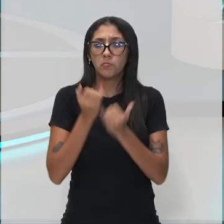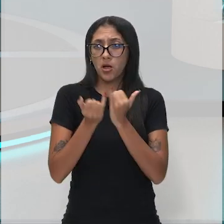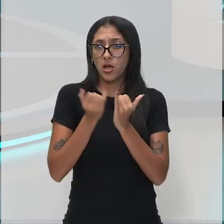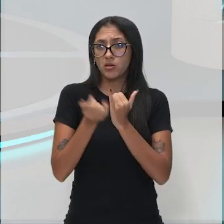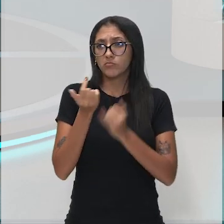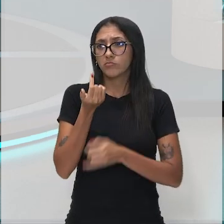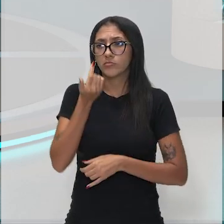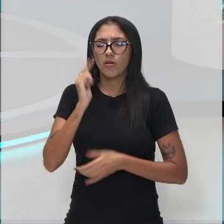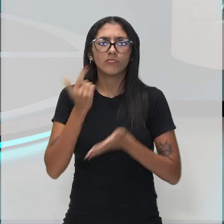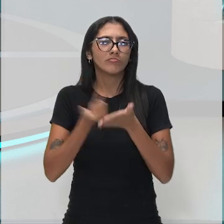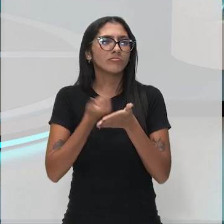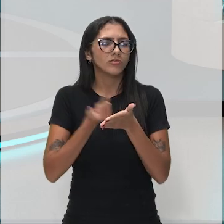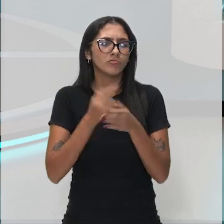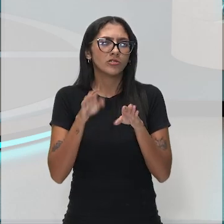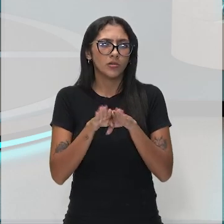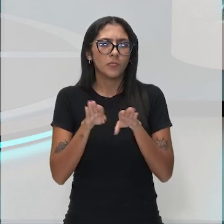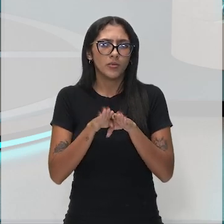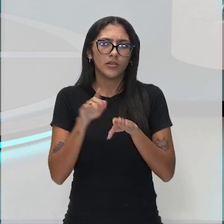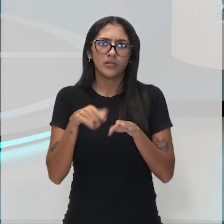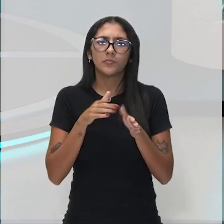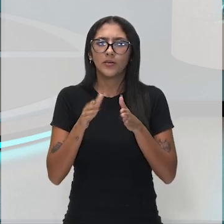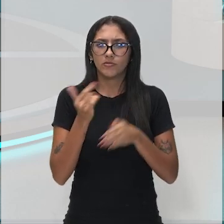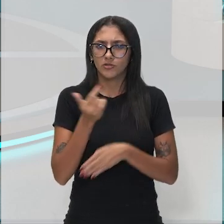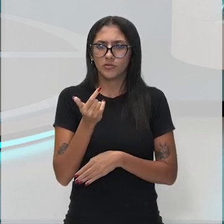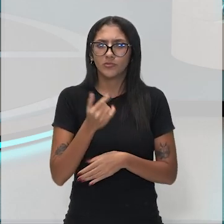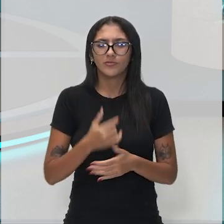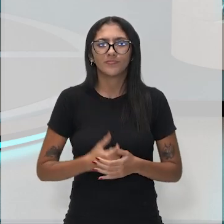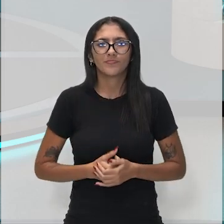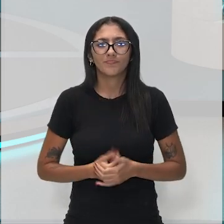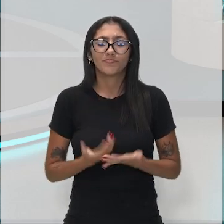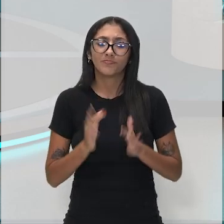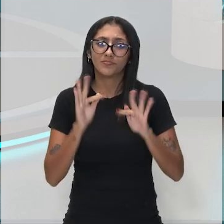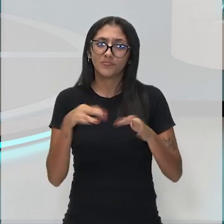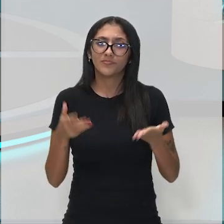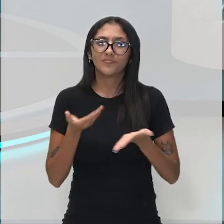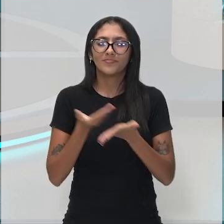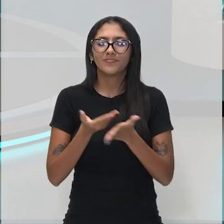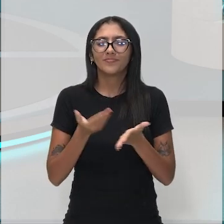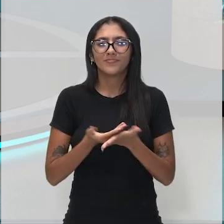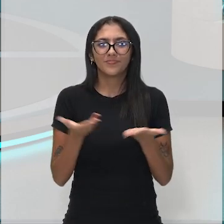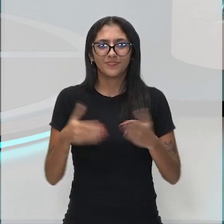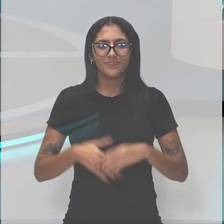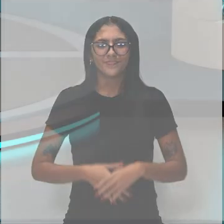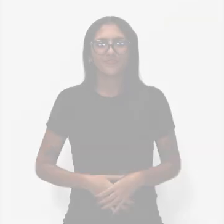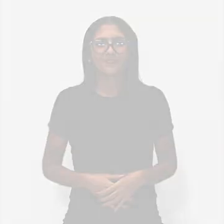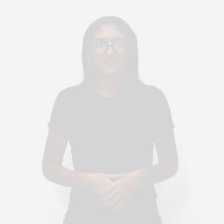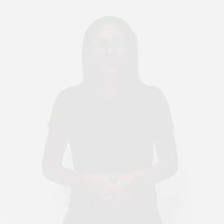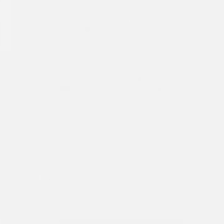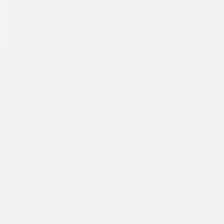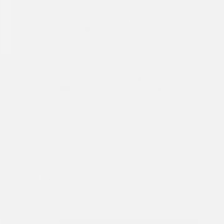produzidas exatamente nesse período. Ok, gente? Dito isto, finalizamos a nossa aula aqui.